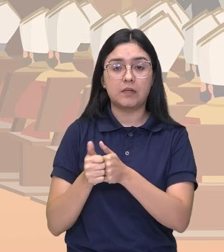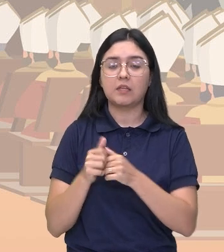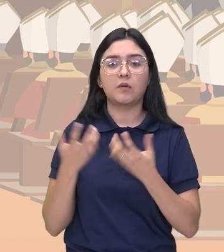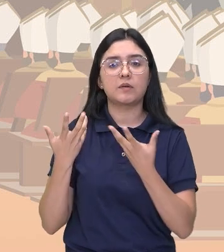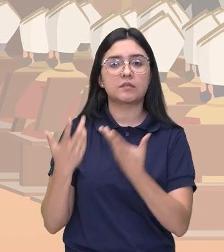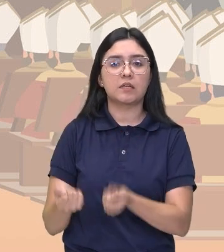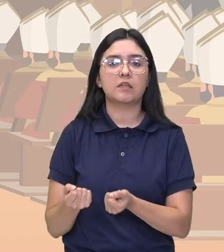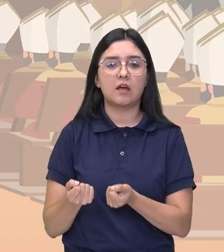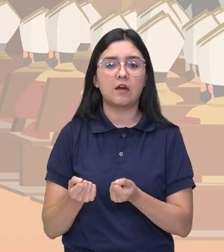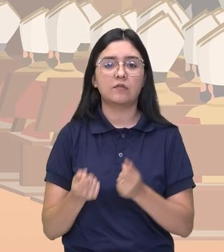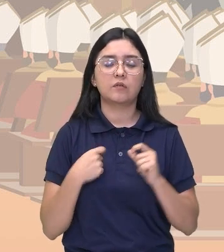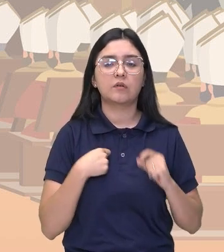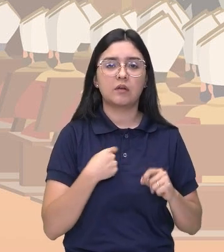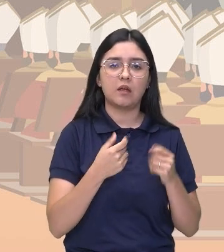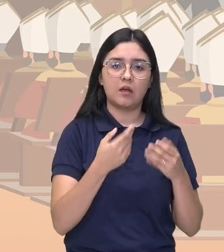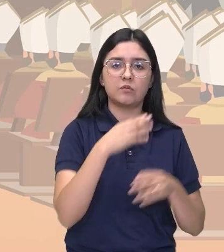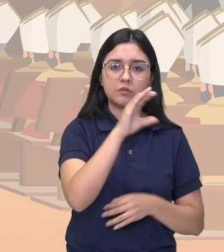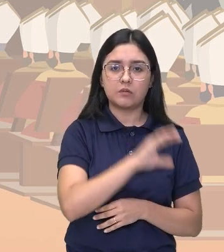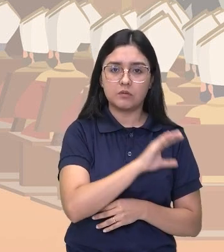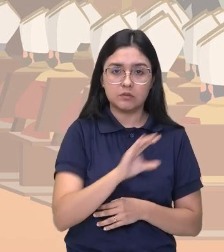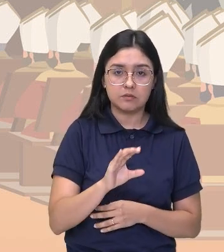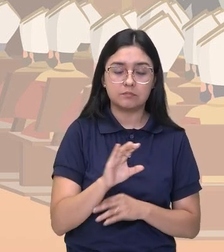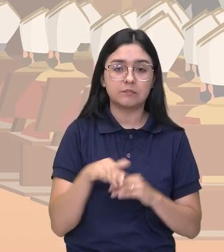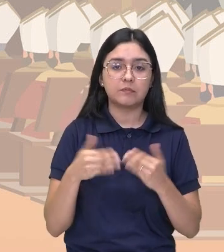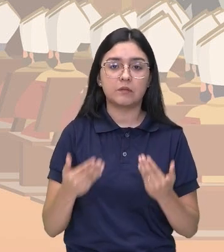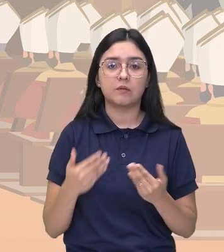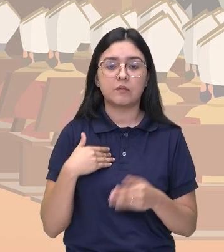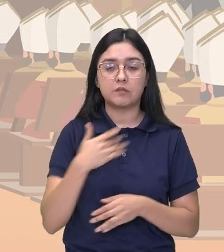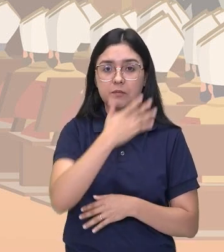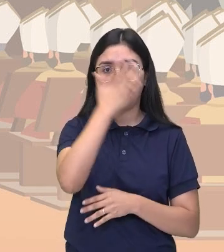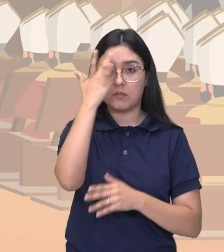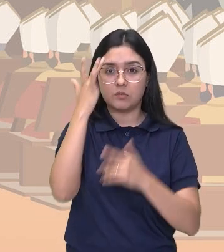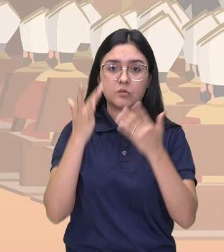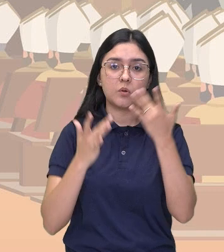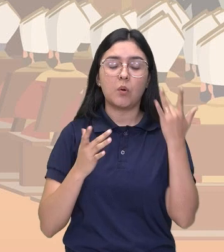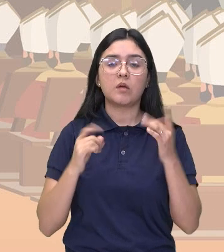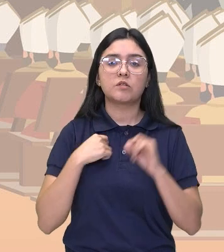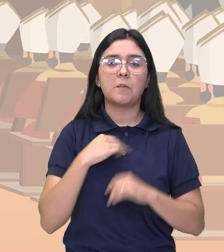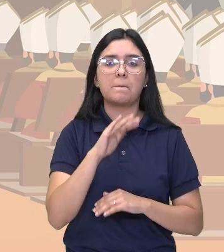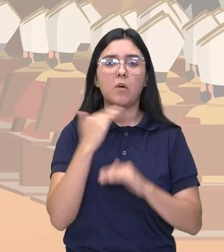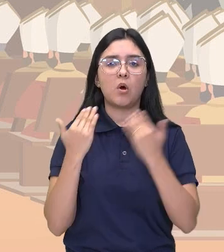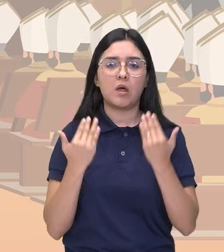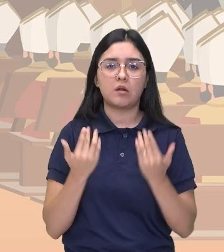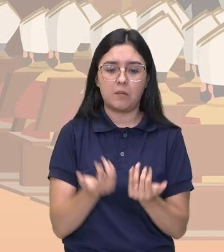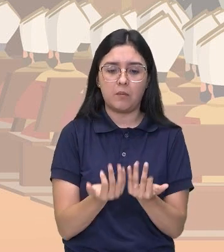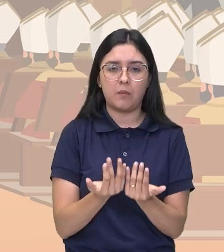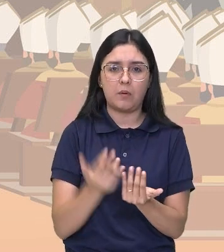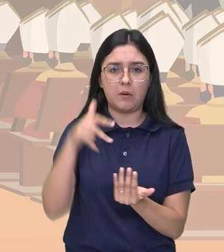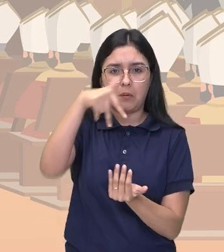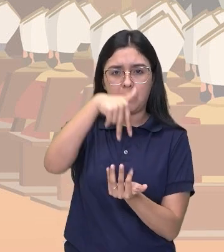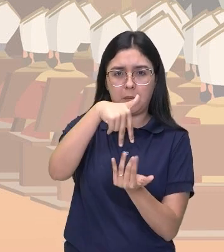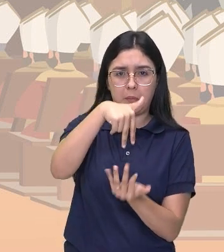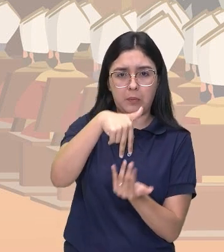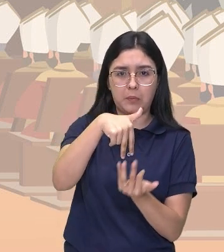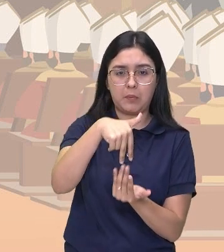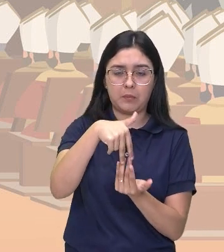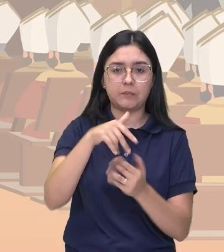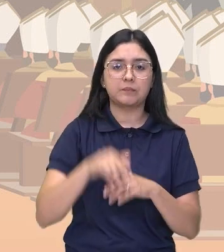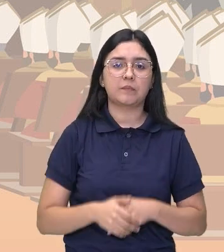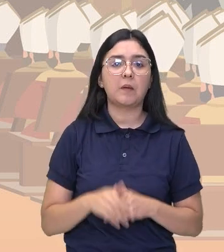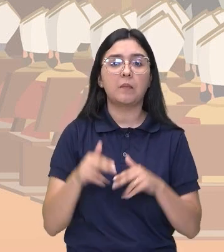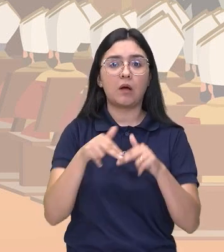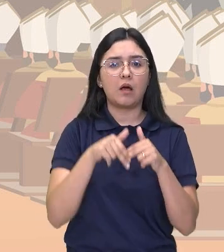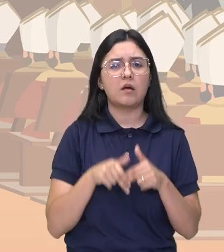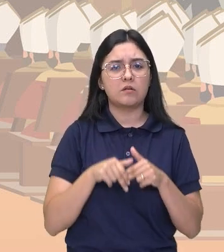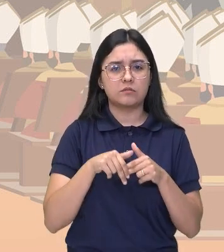do catolicismo, e muitas pessoas acabaram ali morrendo na fogueira justamente por perseguição, principalmente aquelas pessoas